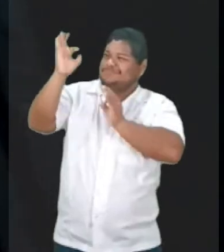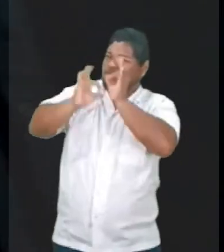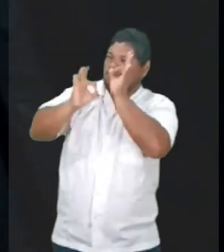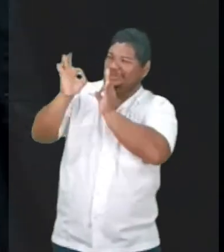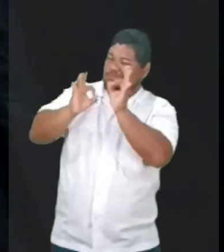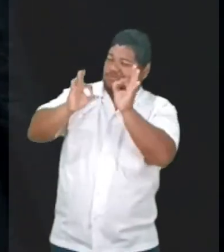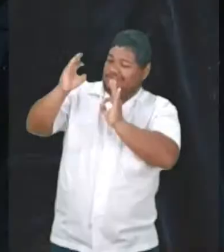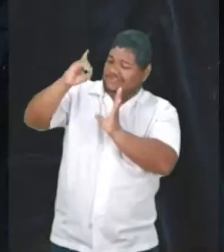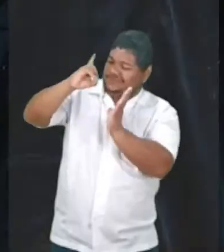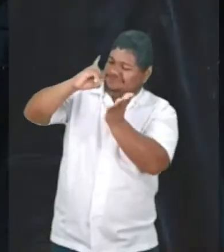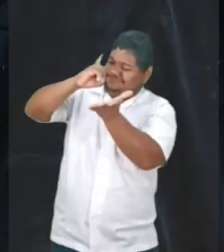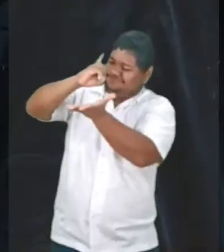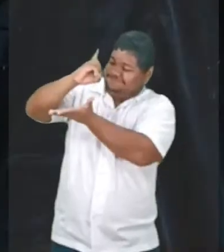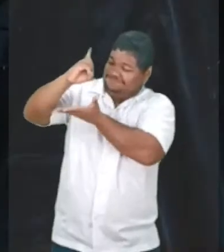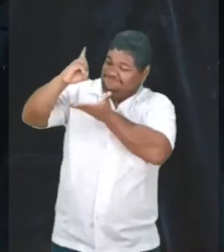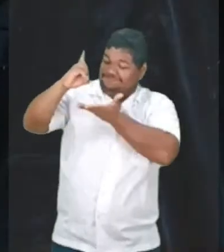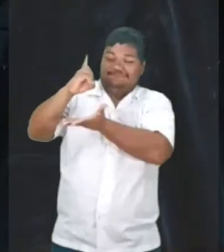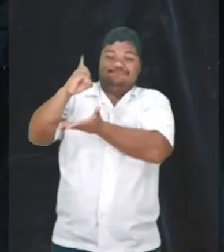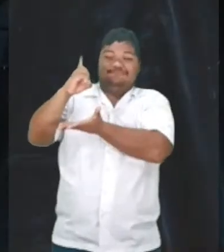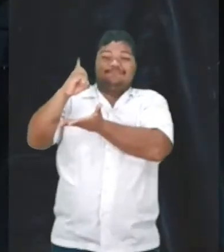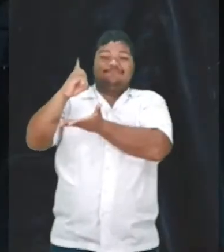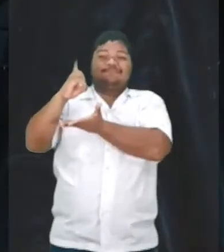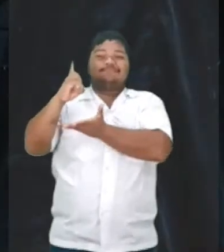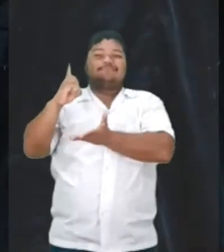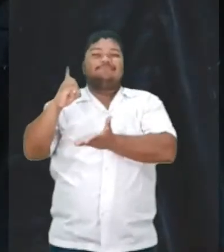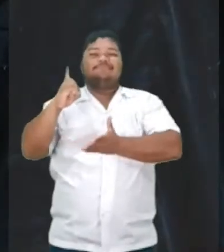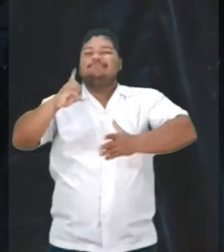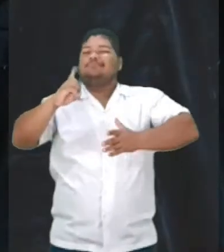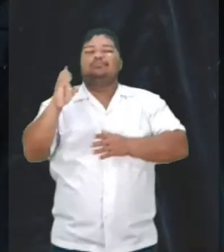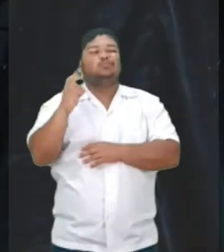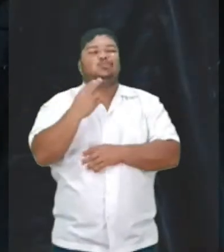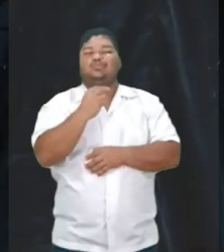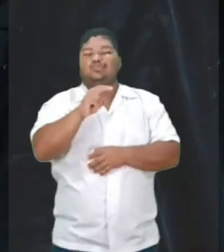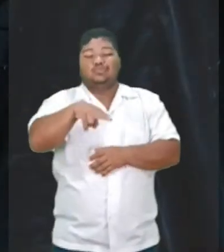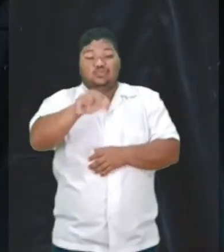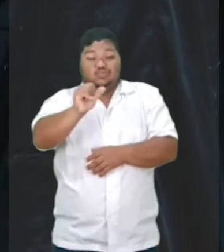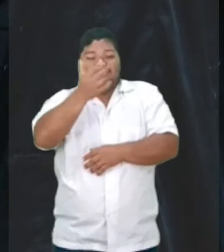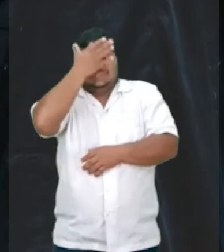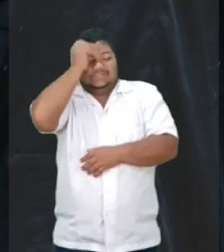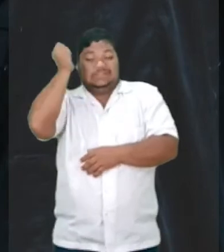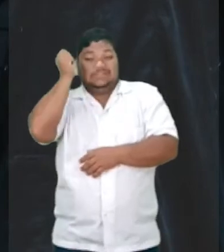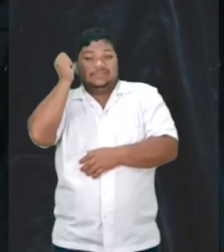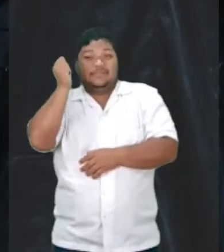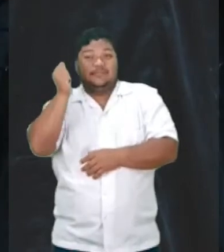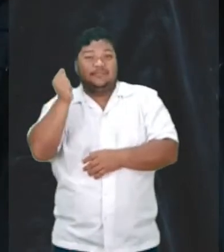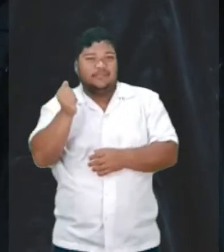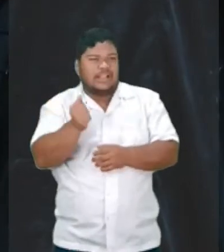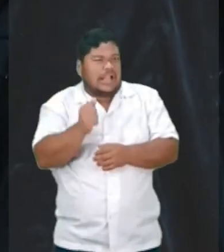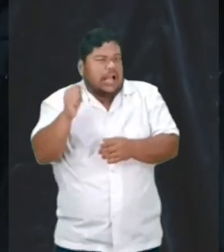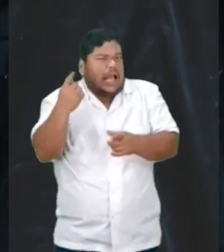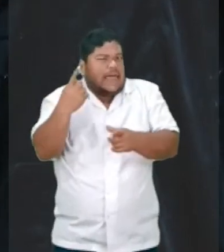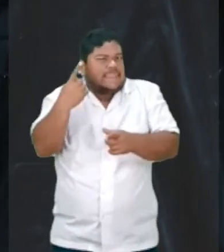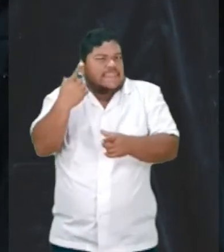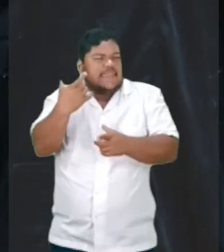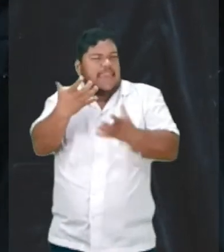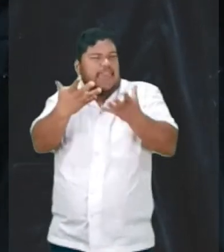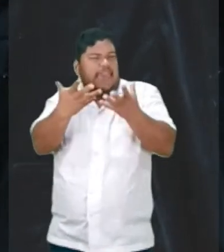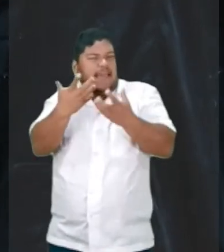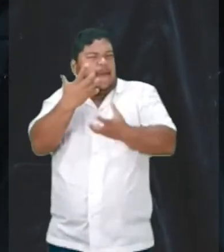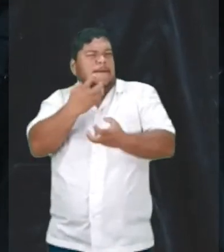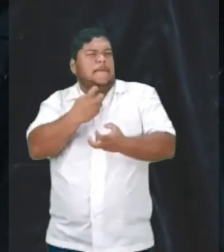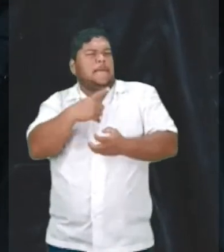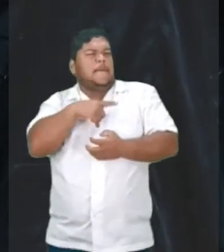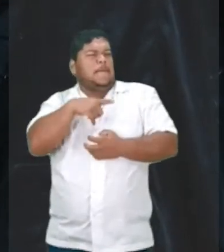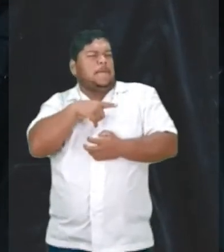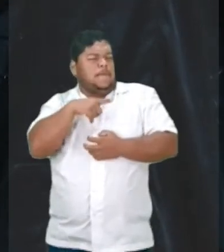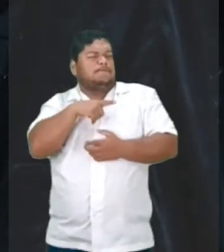Deus. Nunca esqueça disso. Até as circunstâncias adversas que